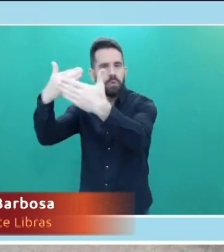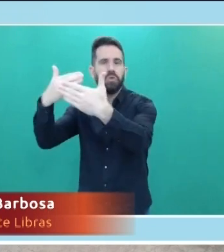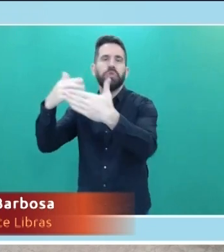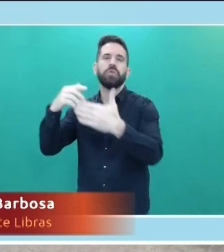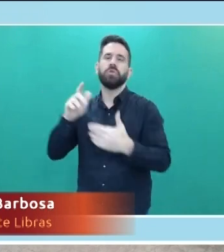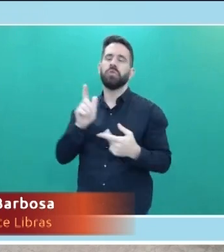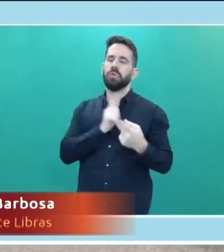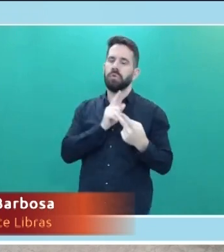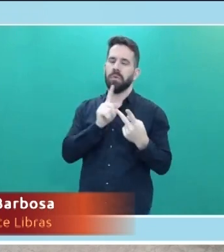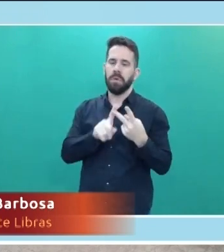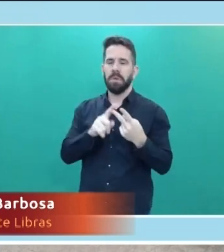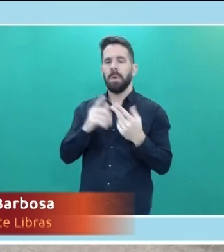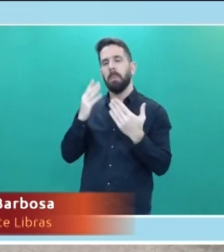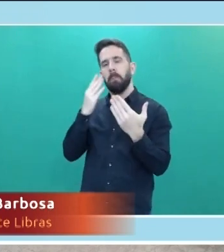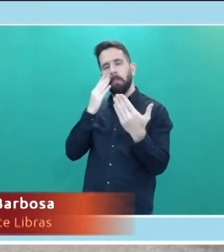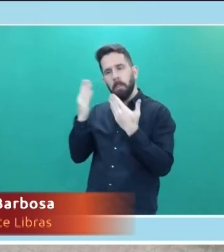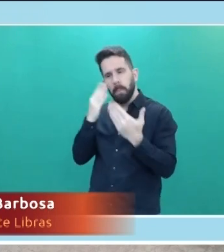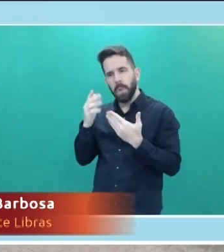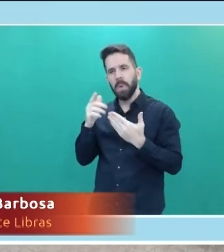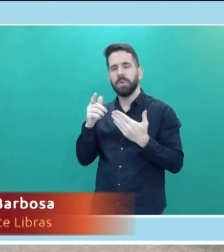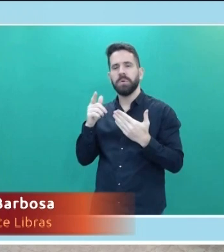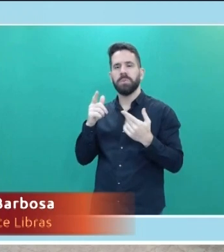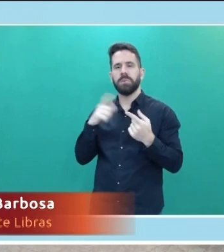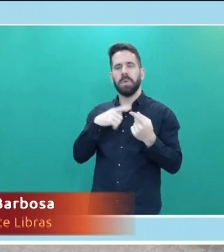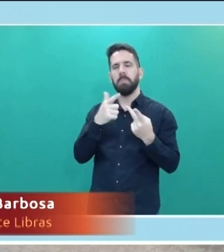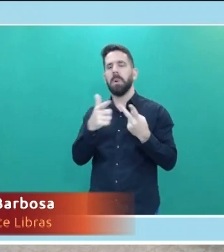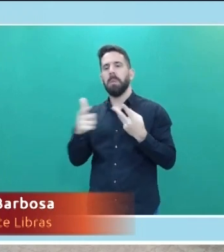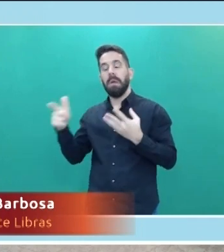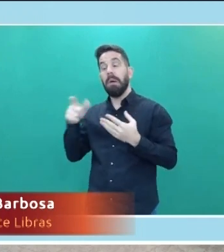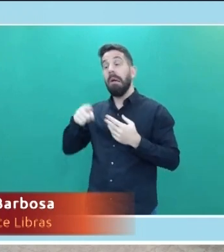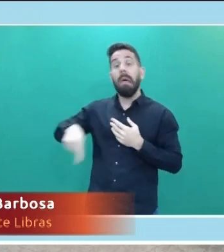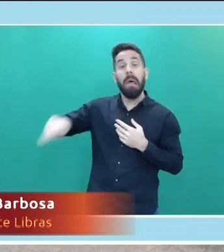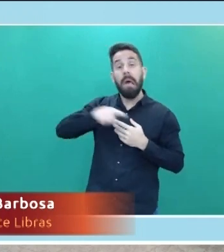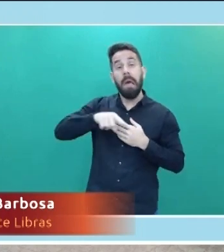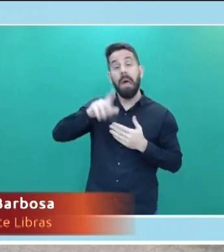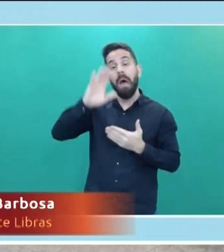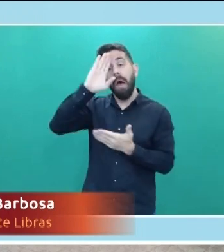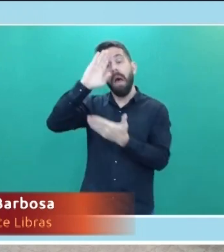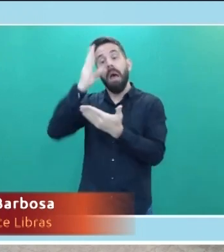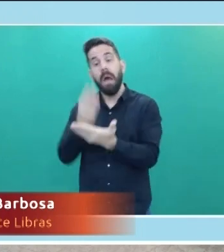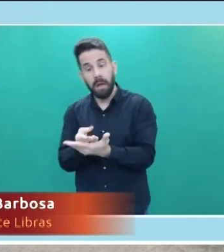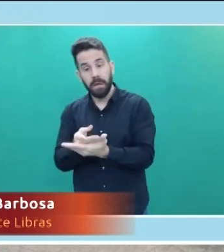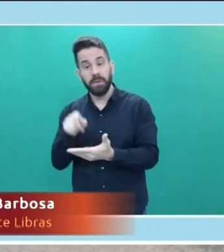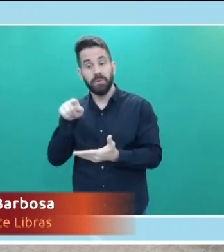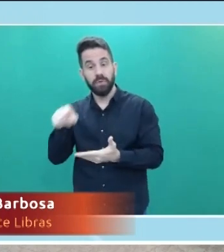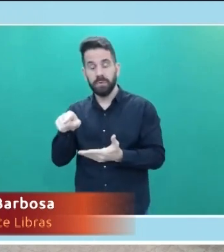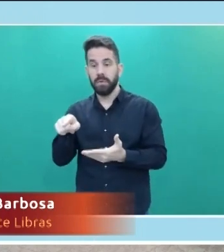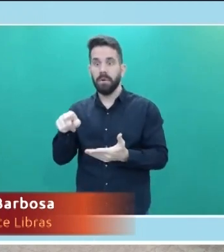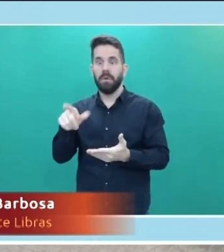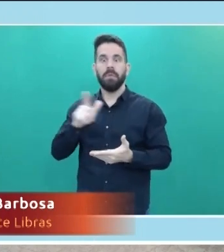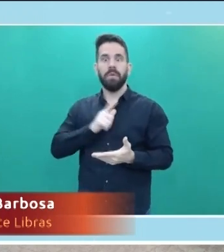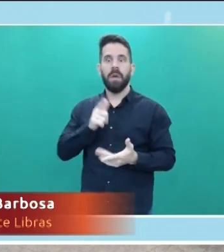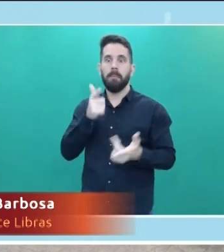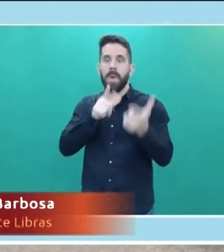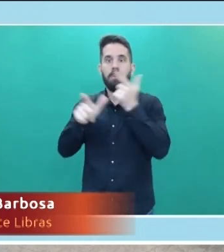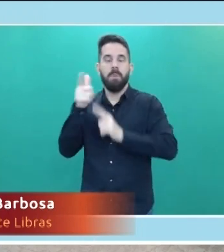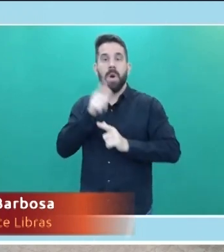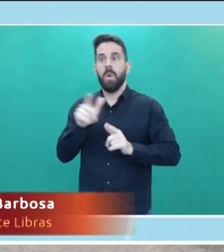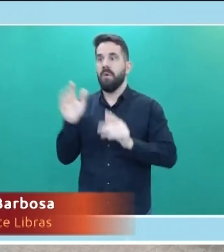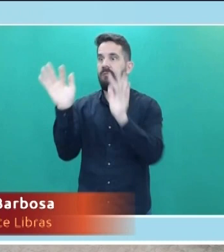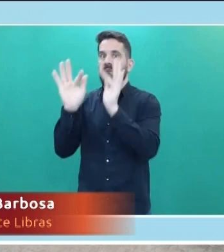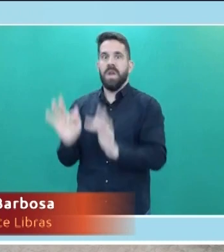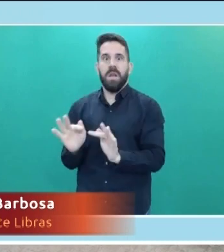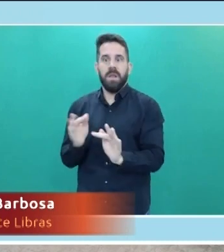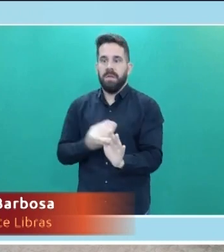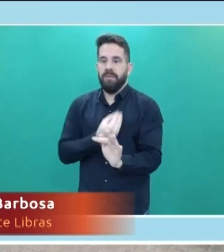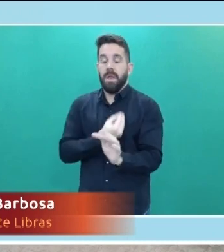de psicologia evolutiva e biologia evolutiva, onde eles acreditam que eles estão determinados previamente a serem felizes na vida e nunca conseguirem se relacionar, né?